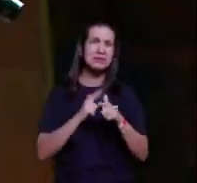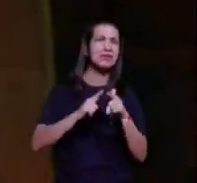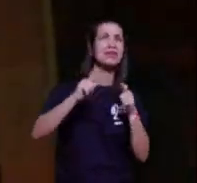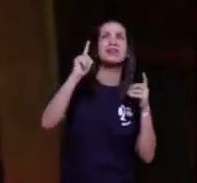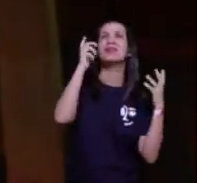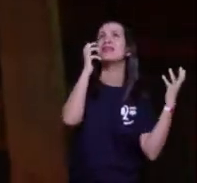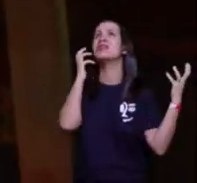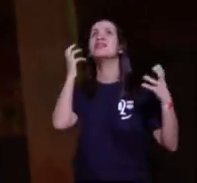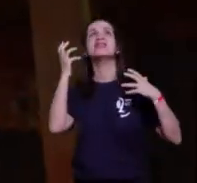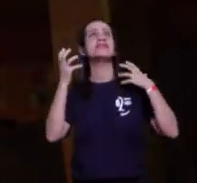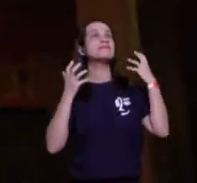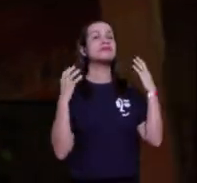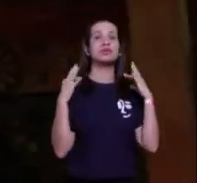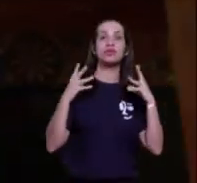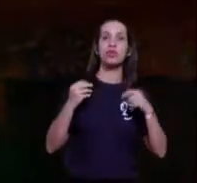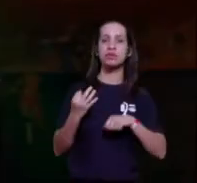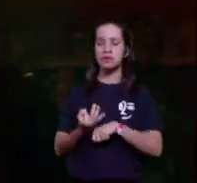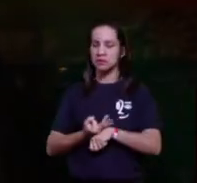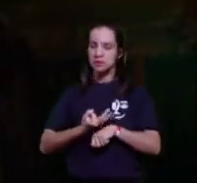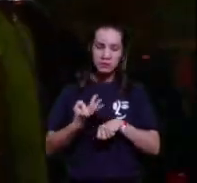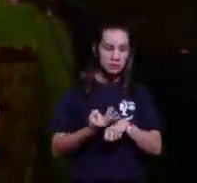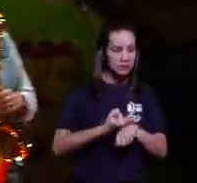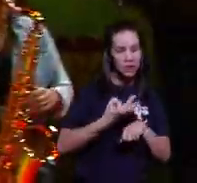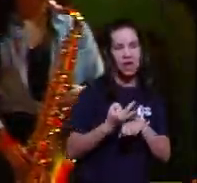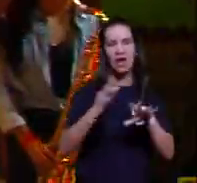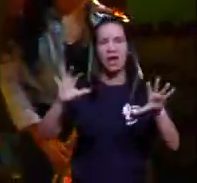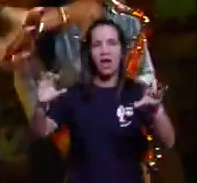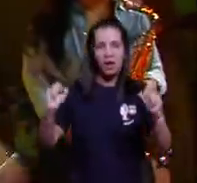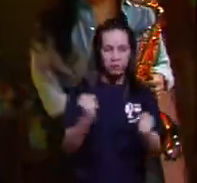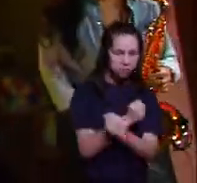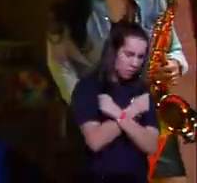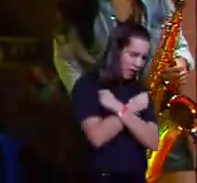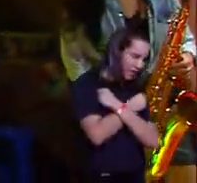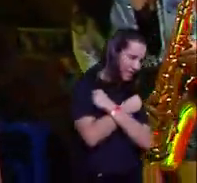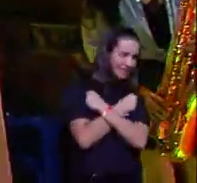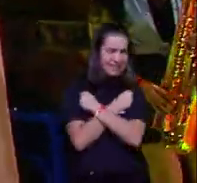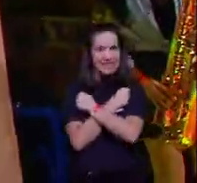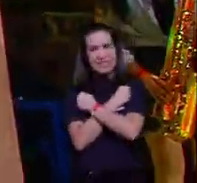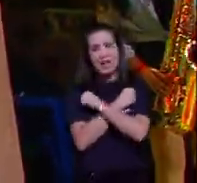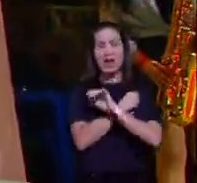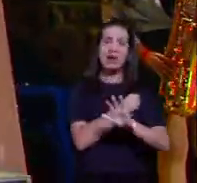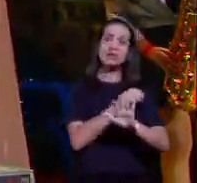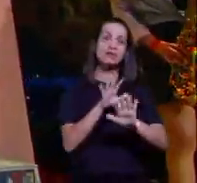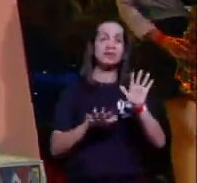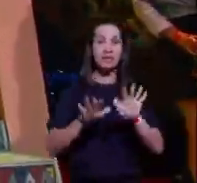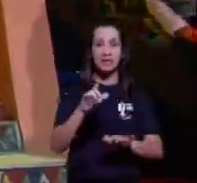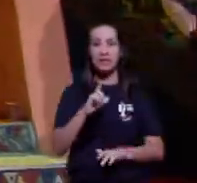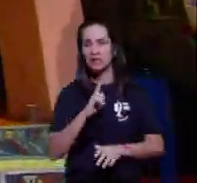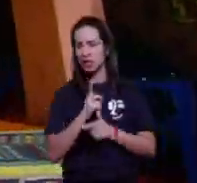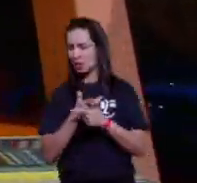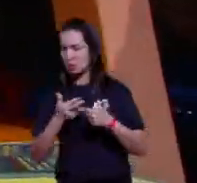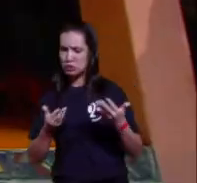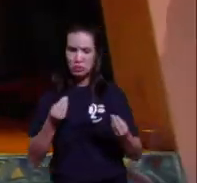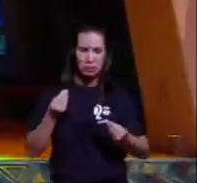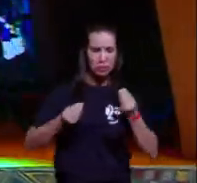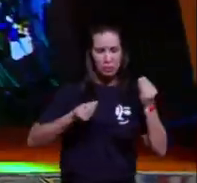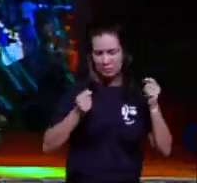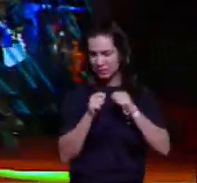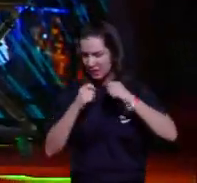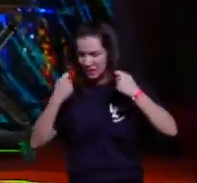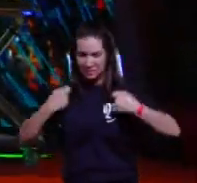pedaço. Tem que resistir, tem que te engolir e te dar um abraço. Pode ter o que eu tenho, não vende essa vez, você não faz o que eu faço. Eu que